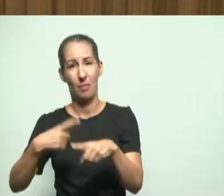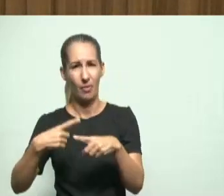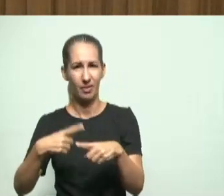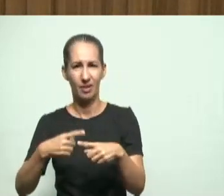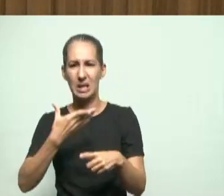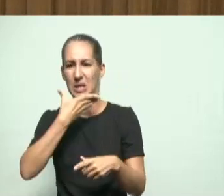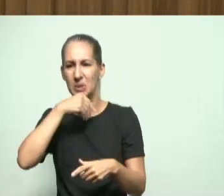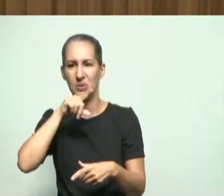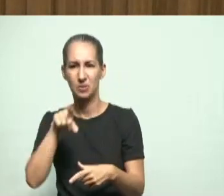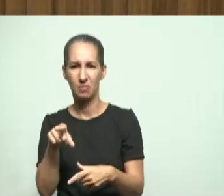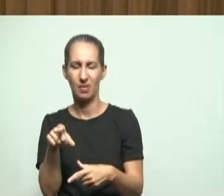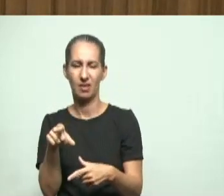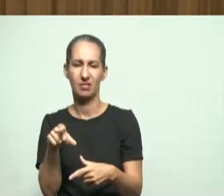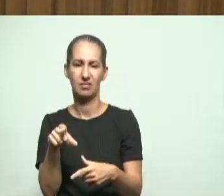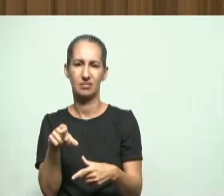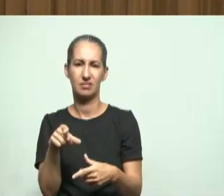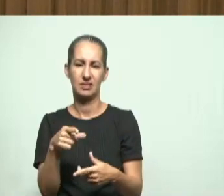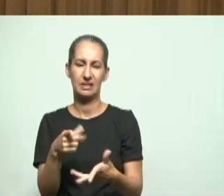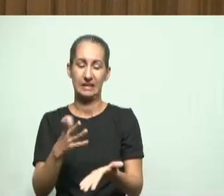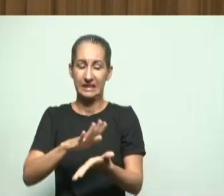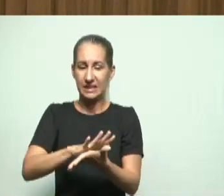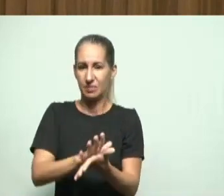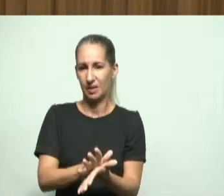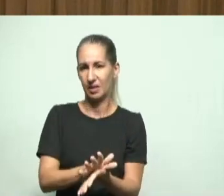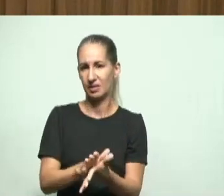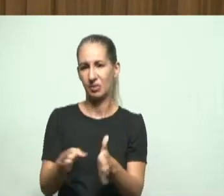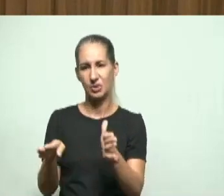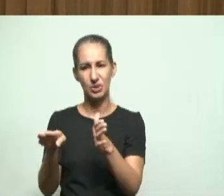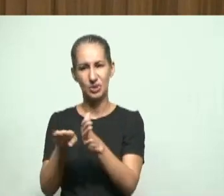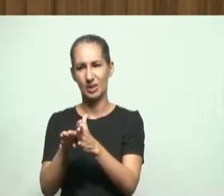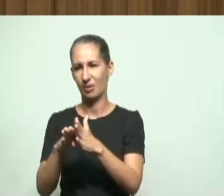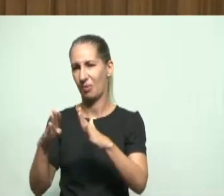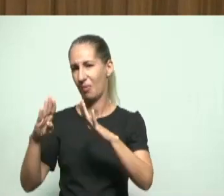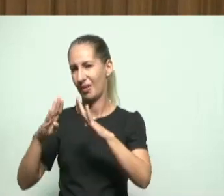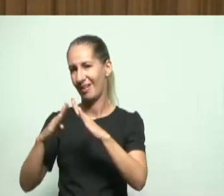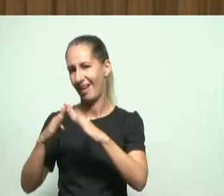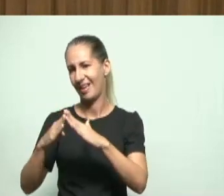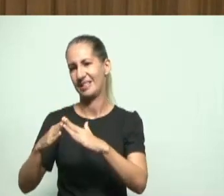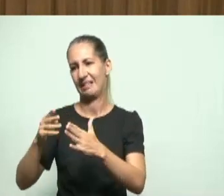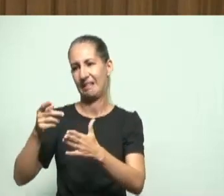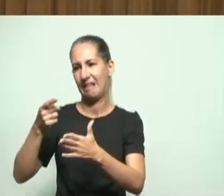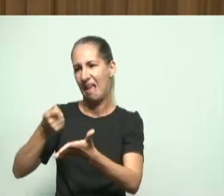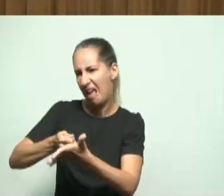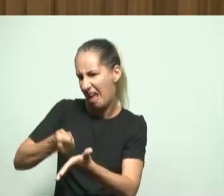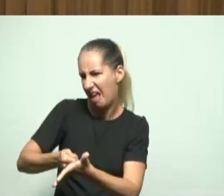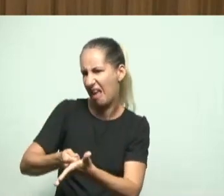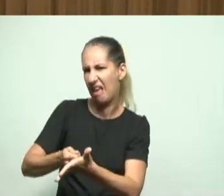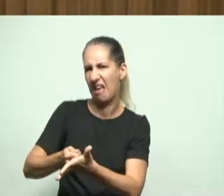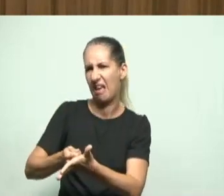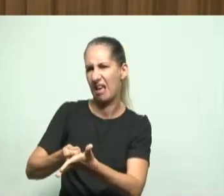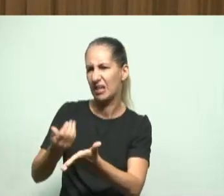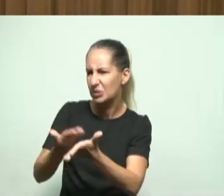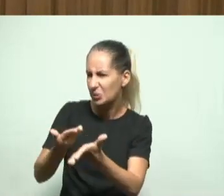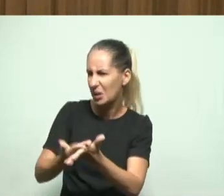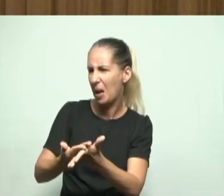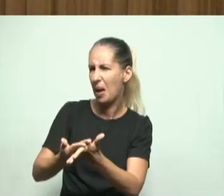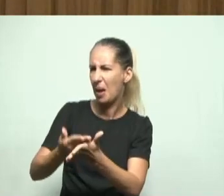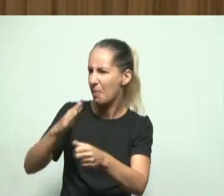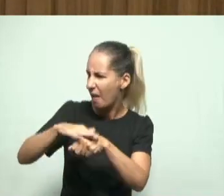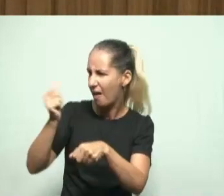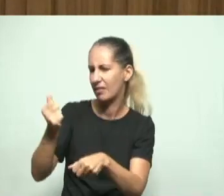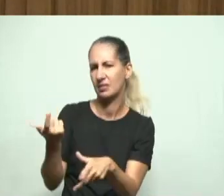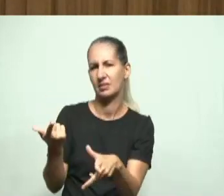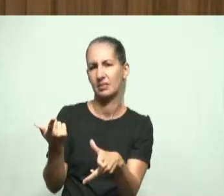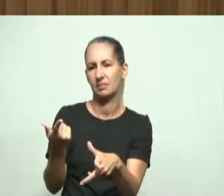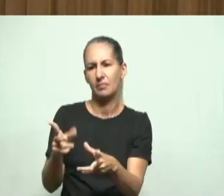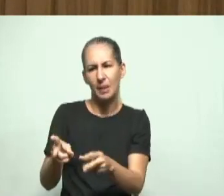são discriminados na escola, chegam em casa, os pais, as mães, dão dura na criança, obrigam a criança a estudar mais, sem perceber